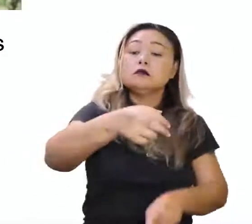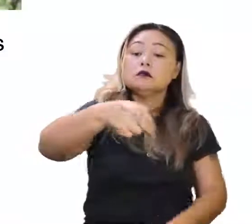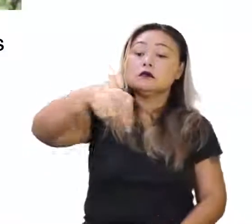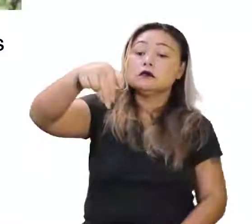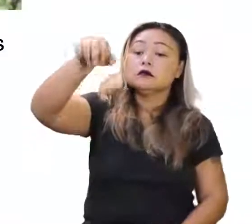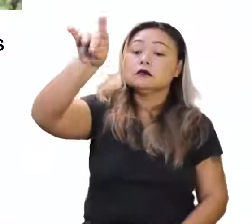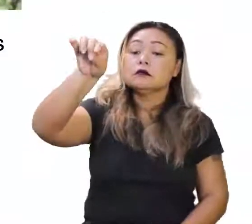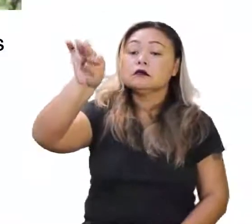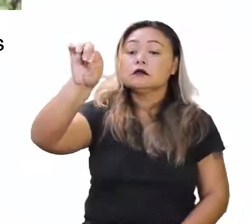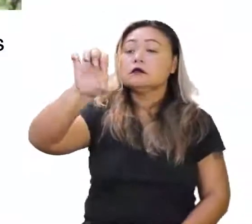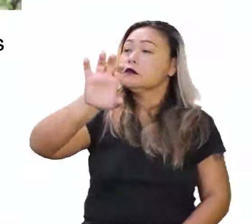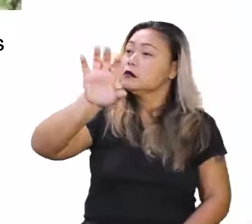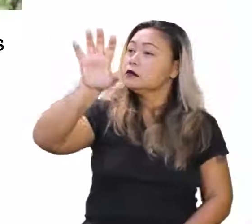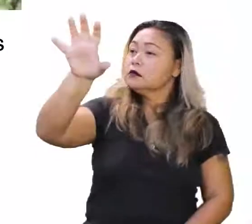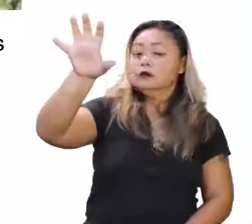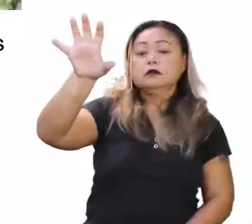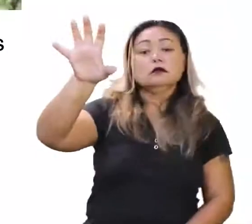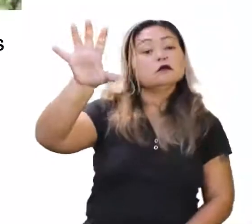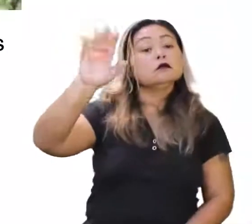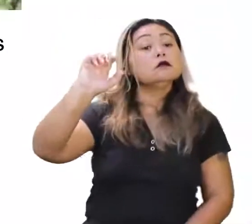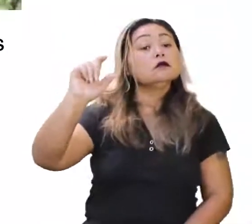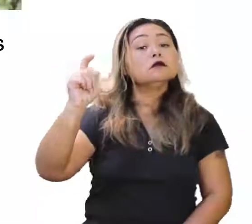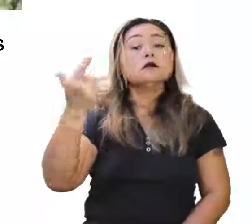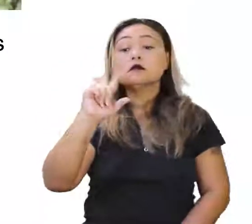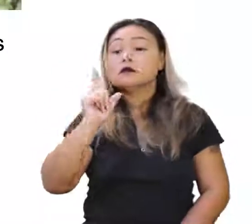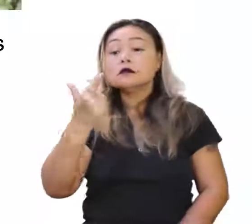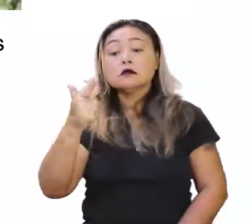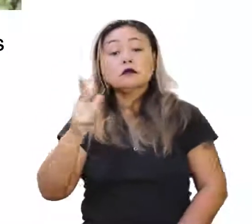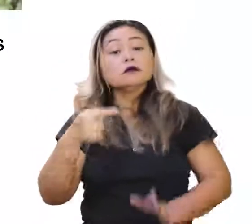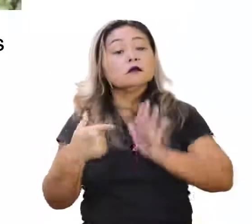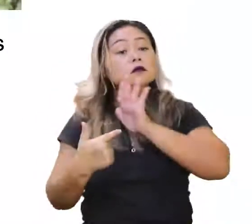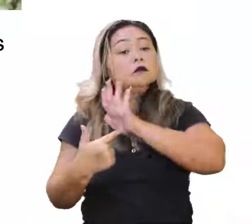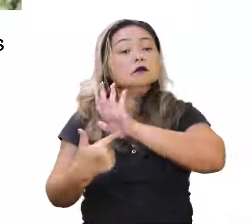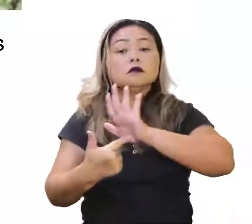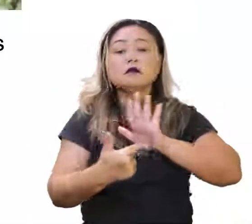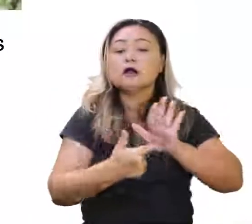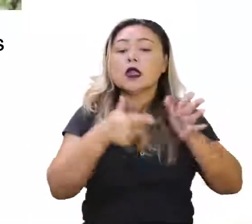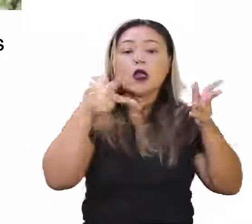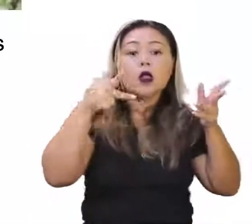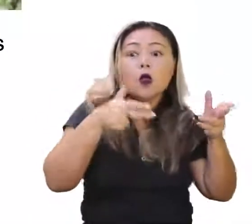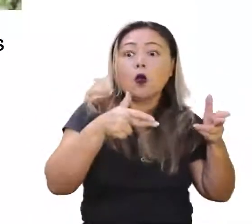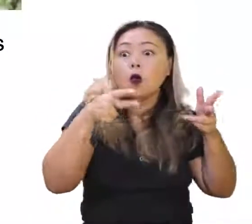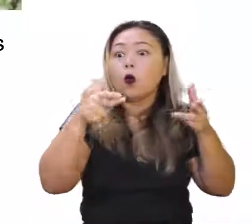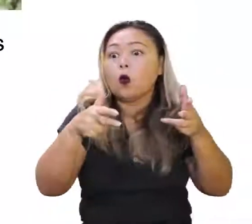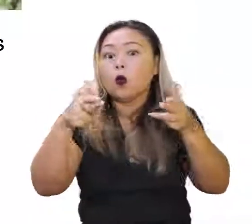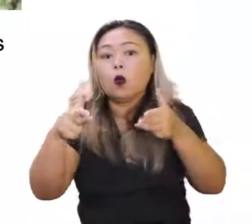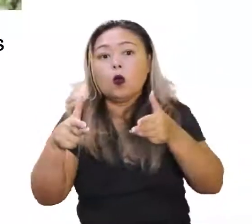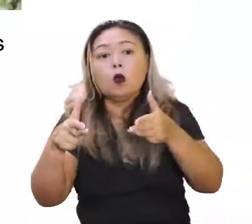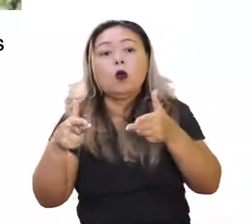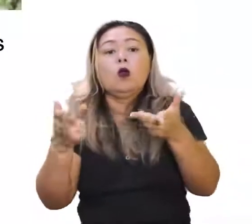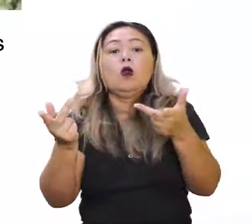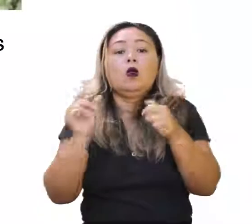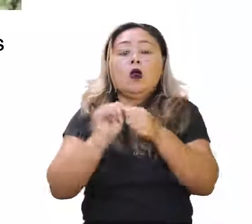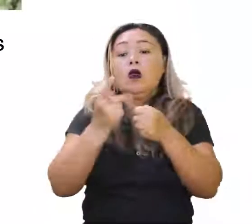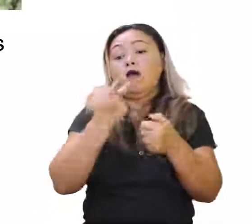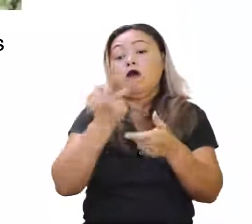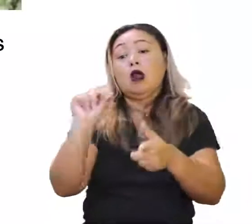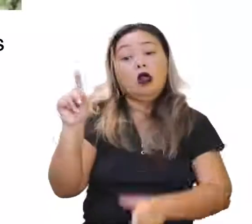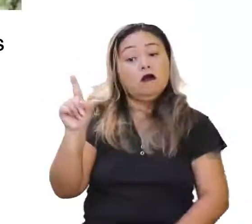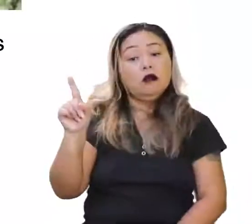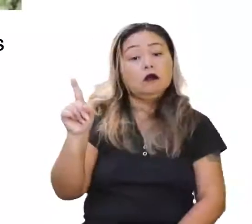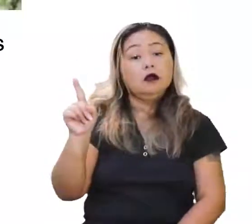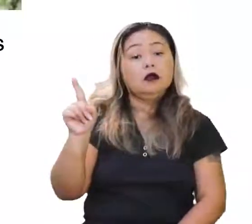rebanho nordestino, que não apresenta uma padronização. Essa padronização que eu estou falando